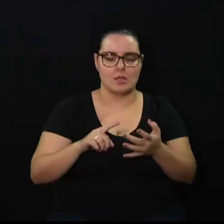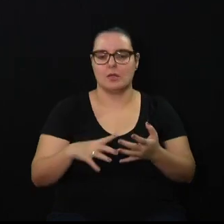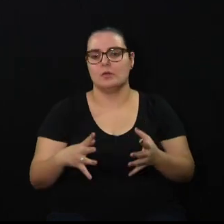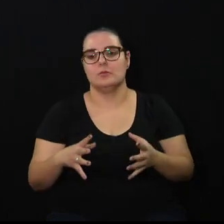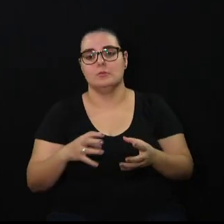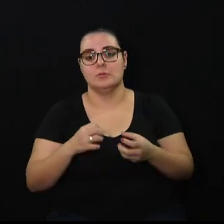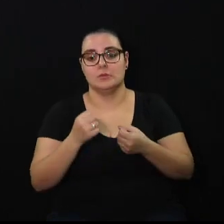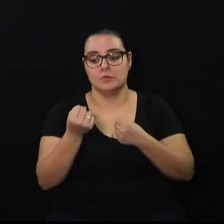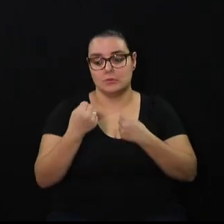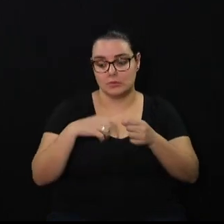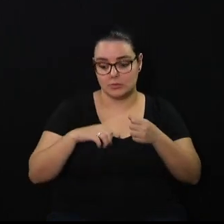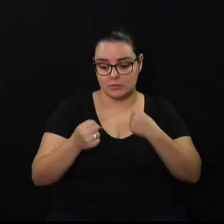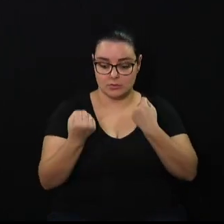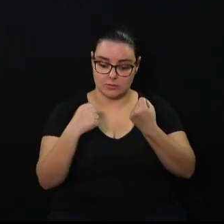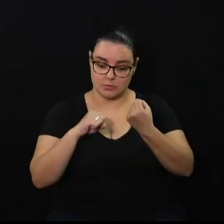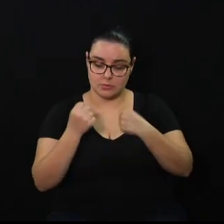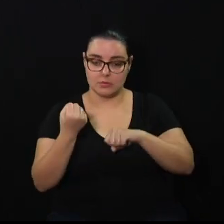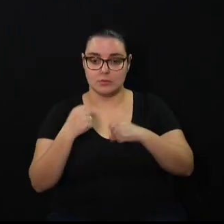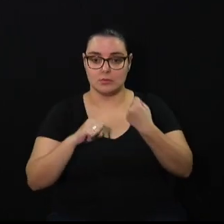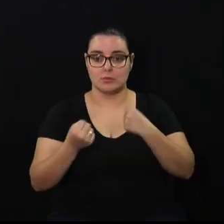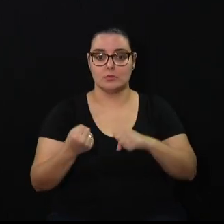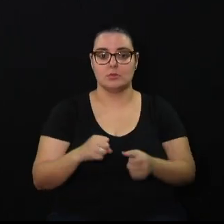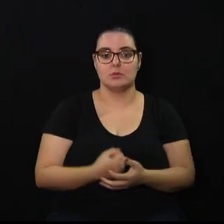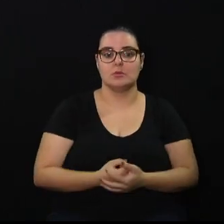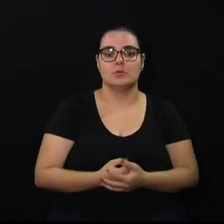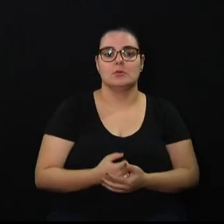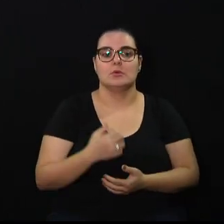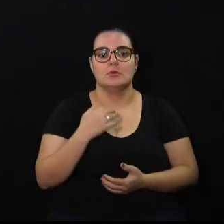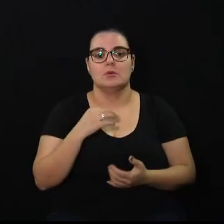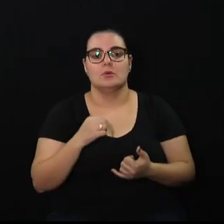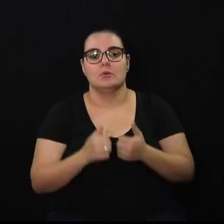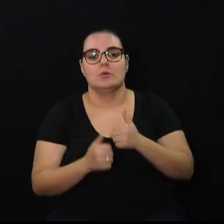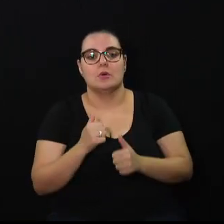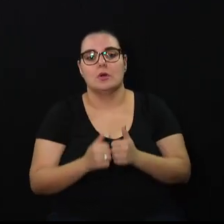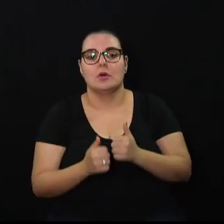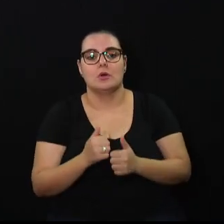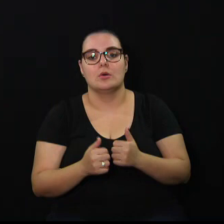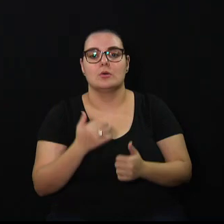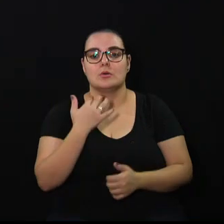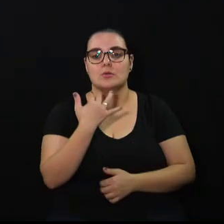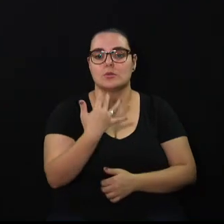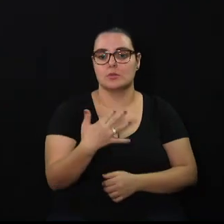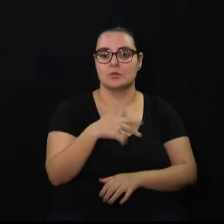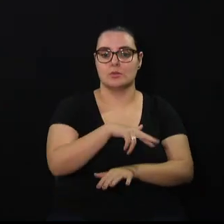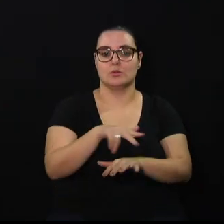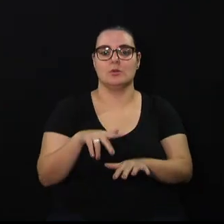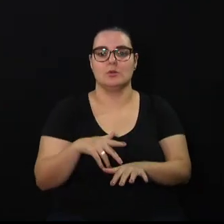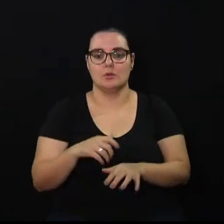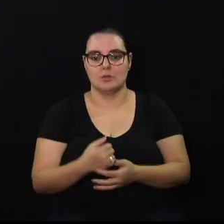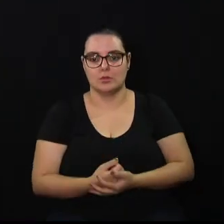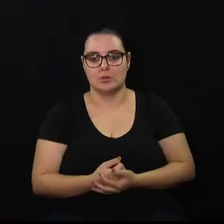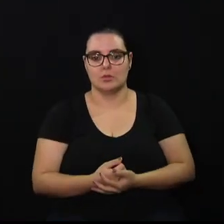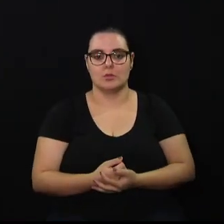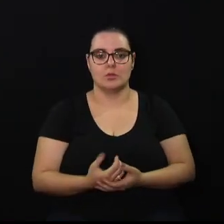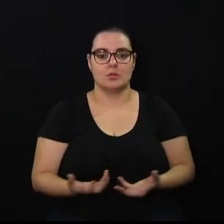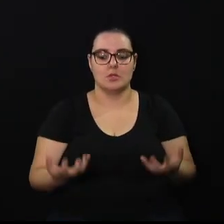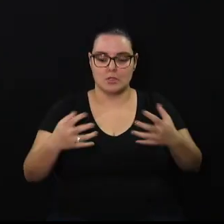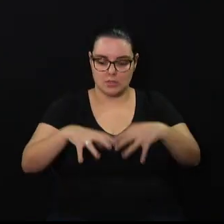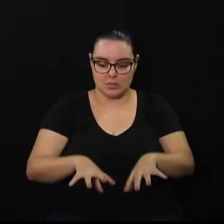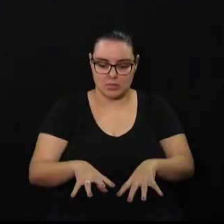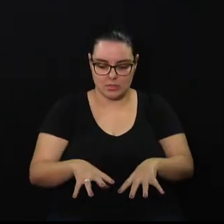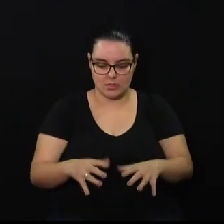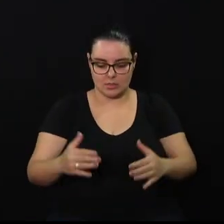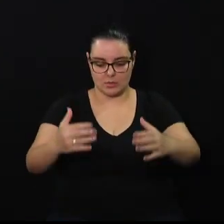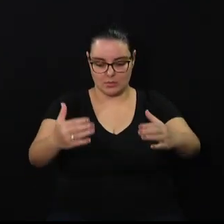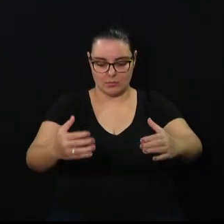a coordenação motora aí saí o arroz colorido que sempre se coloca dentro de uma bacia com os brinquedos preferidos para